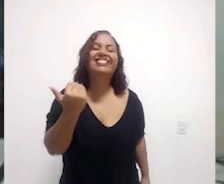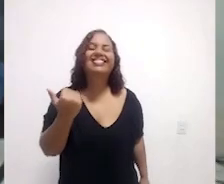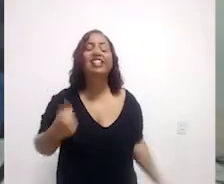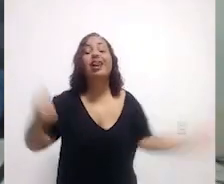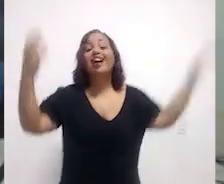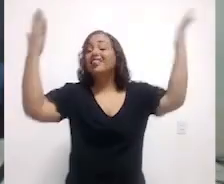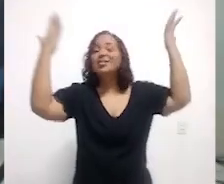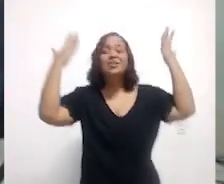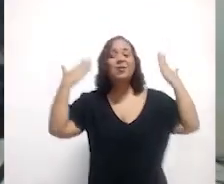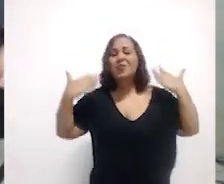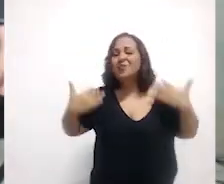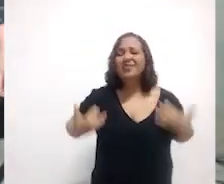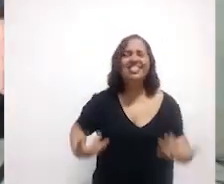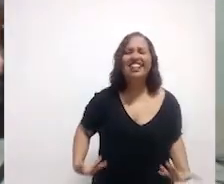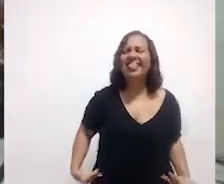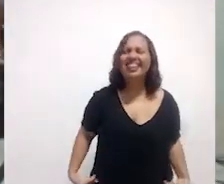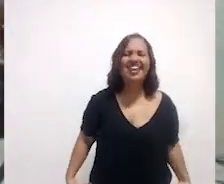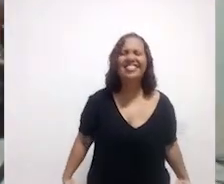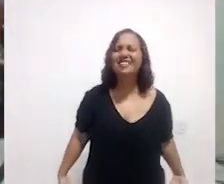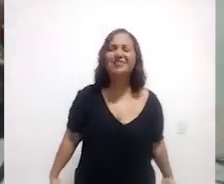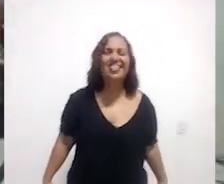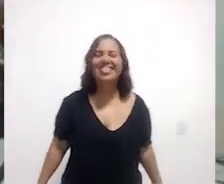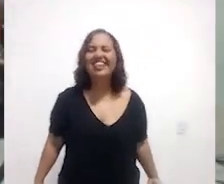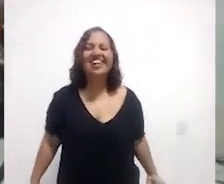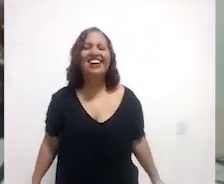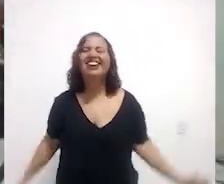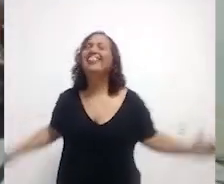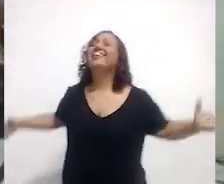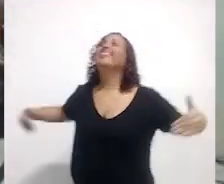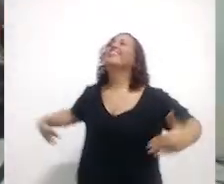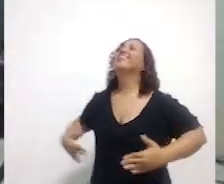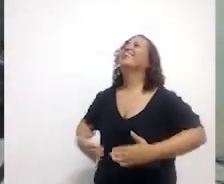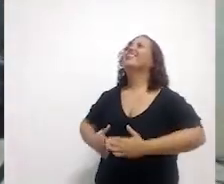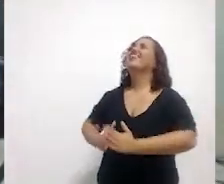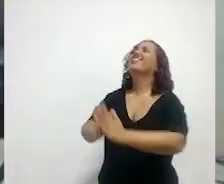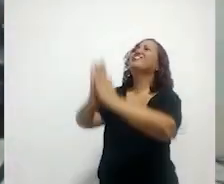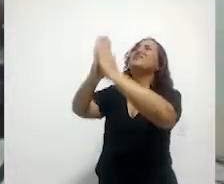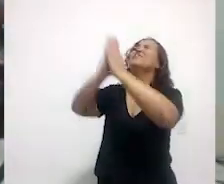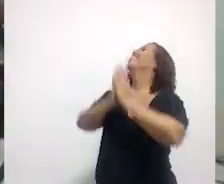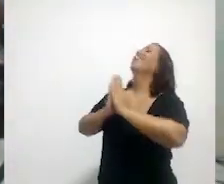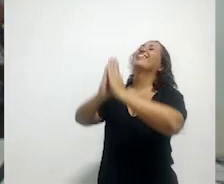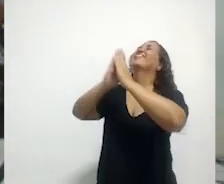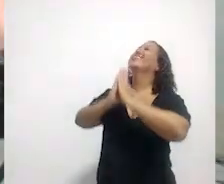Vem, assim como estás para